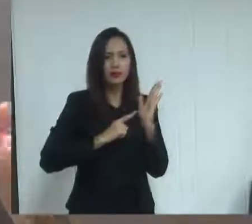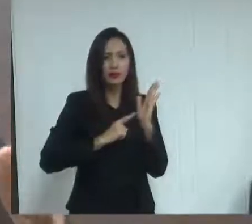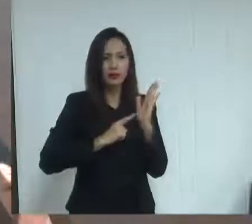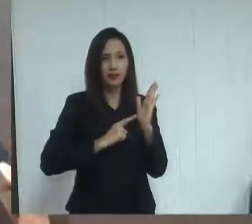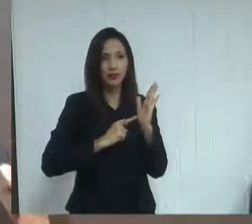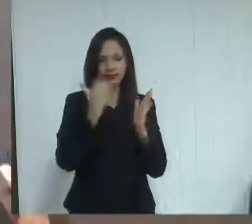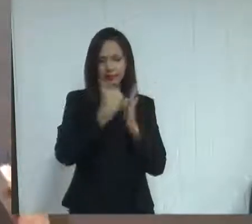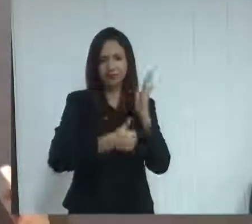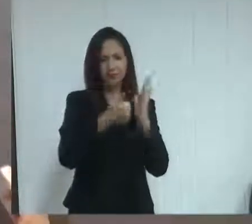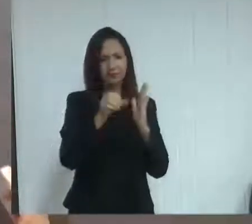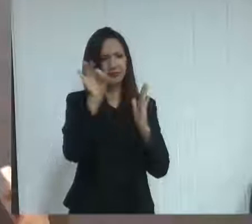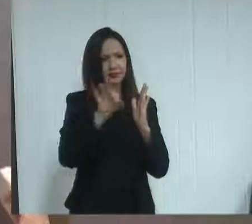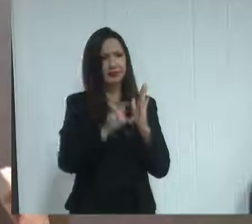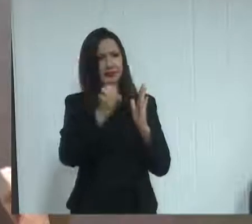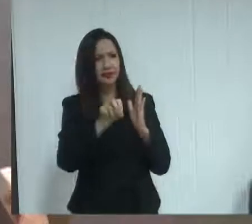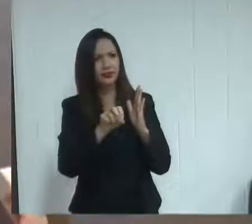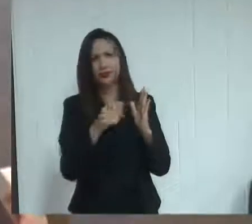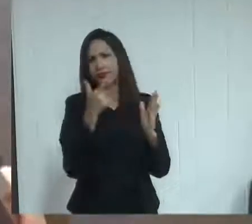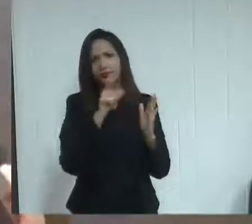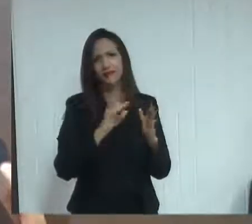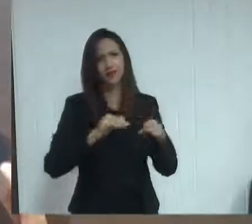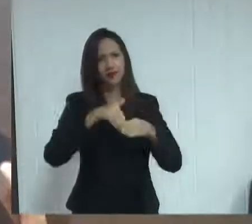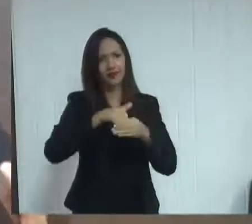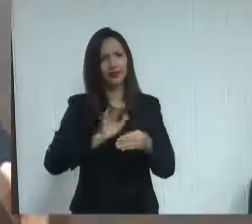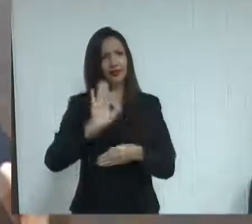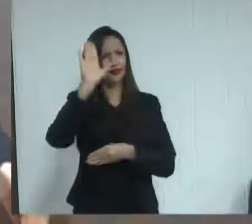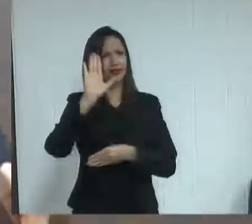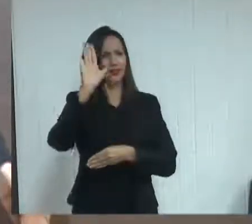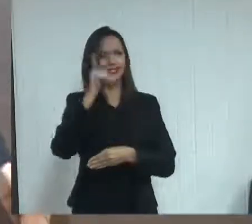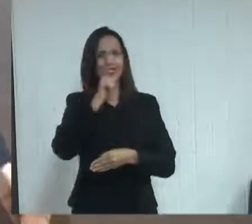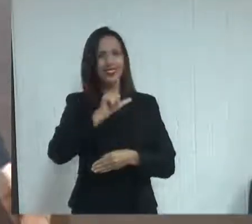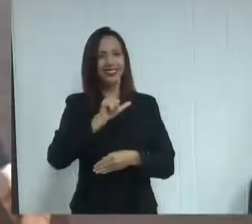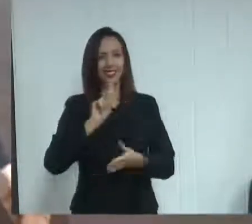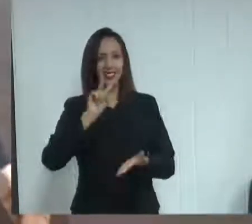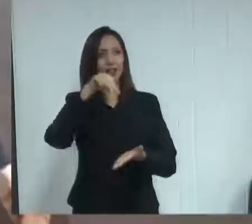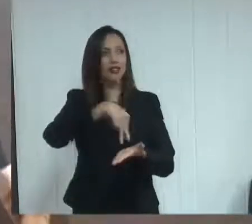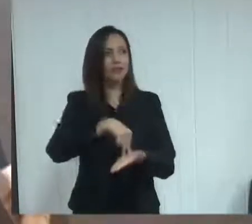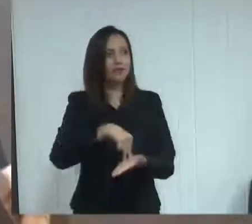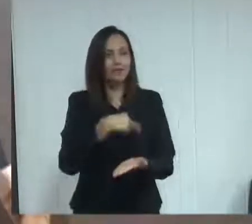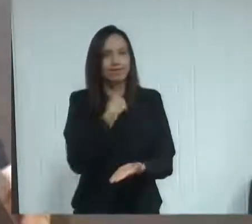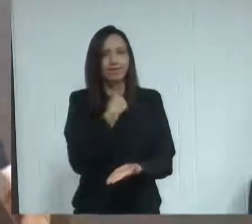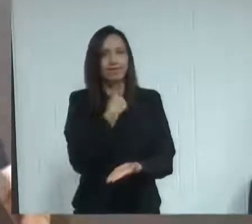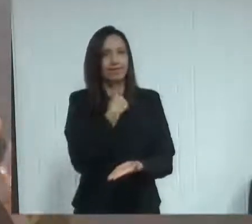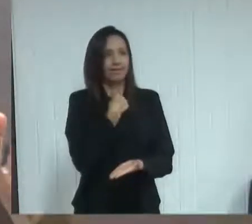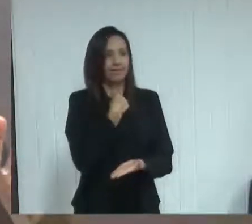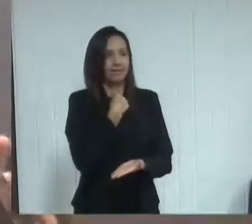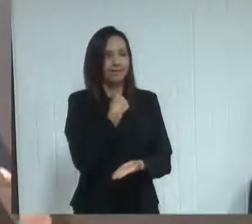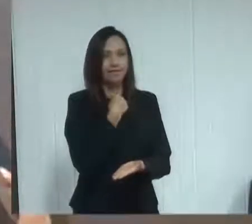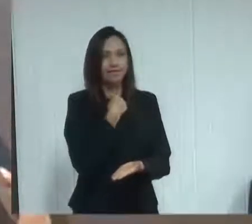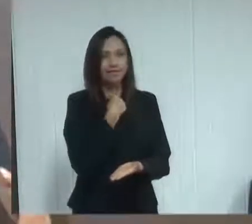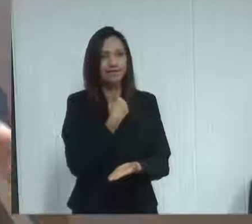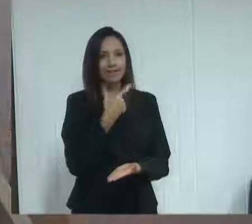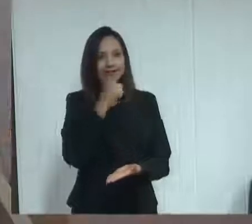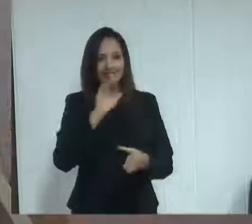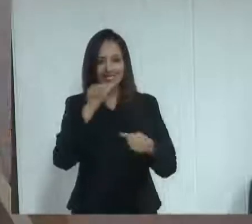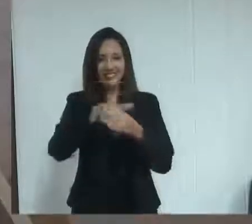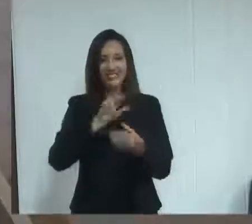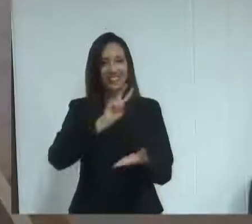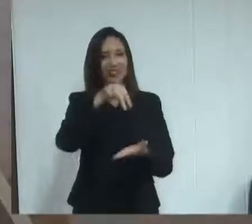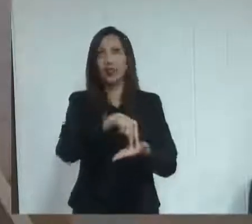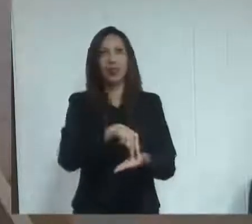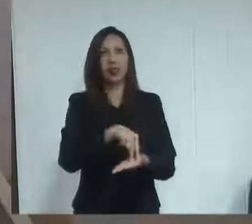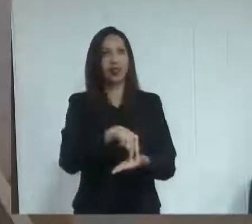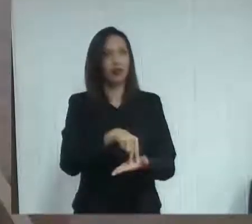É fácil falar isso. Para mim ganhar a eleição, eu faço isso. Depois chega lá e vê que não é bem assim. Ganhar a eleição é uma coisa, depois vem e fala assim,